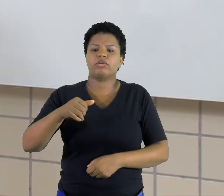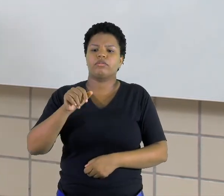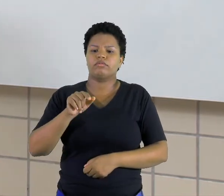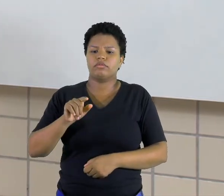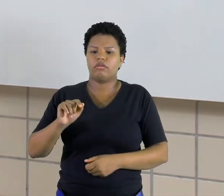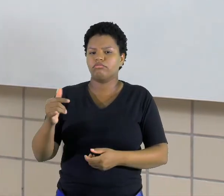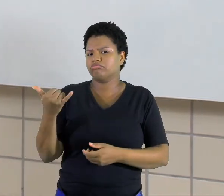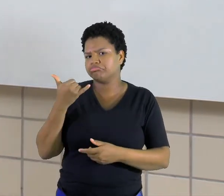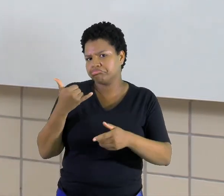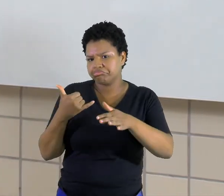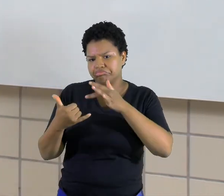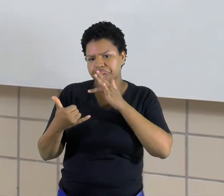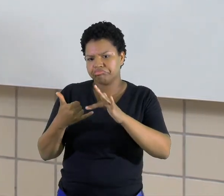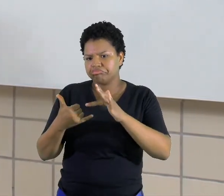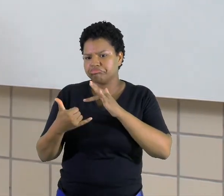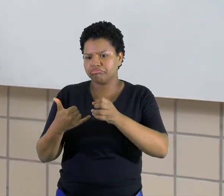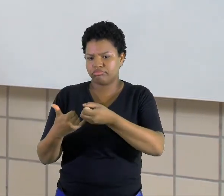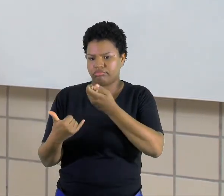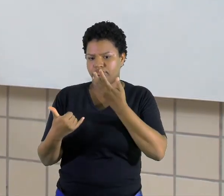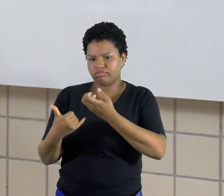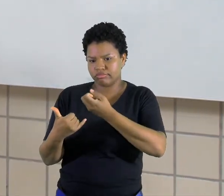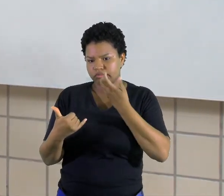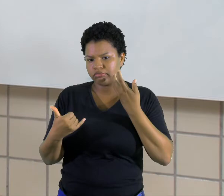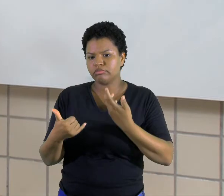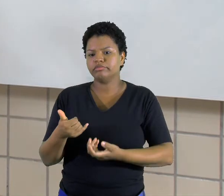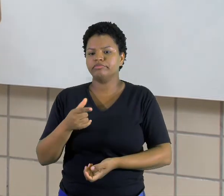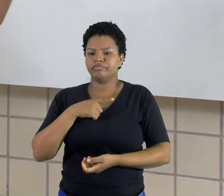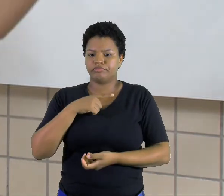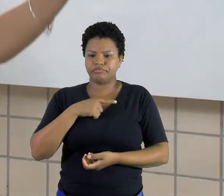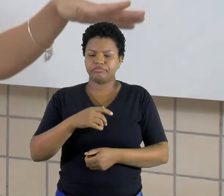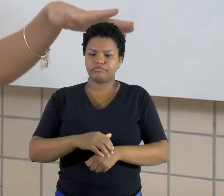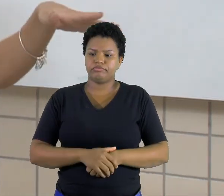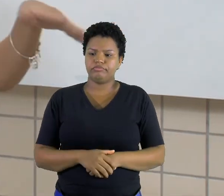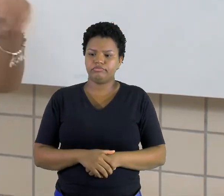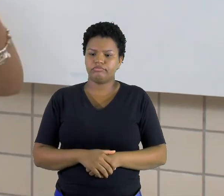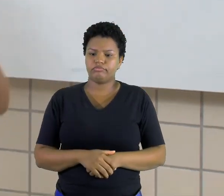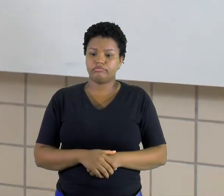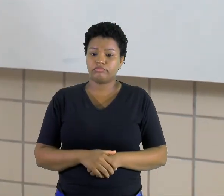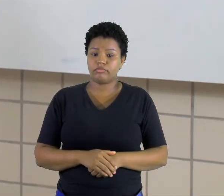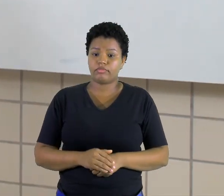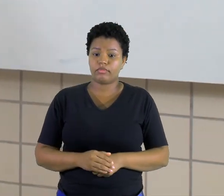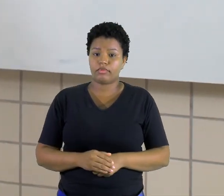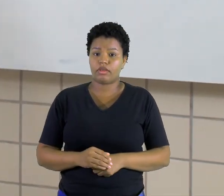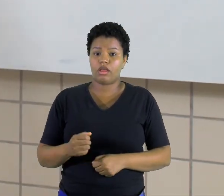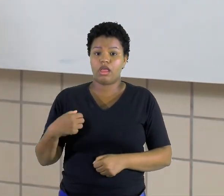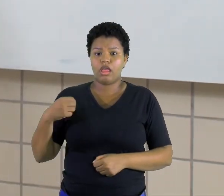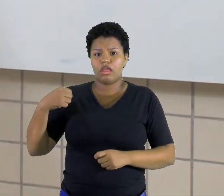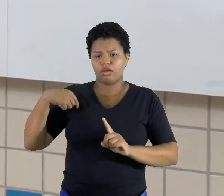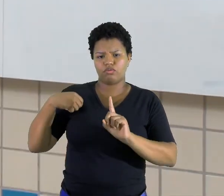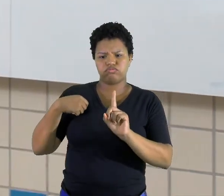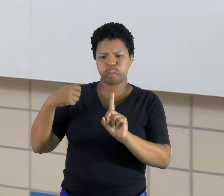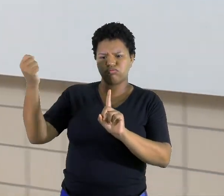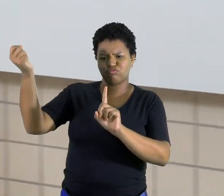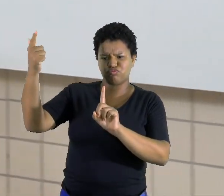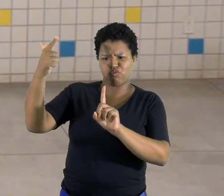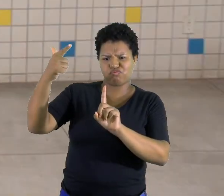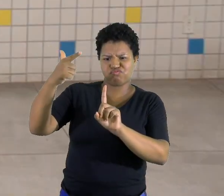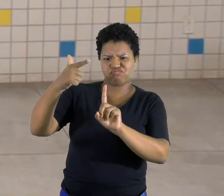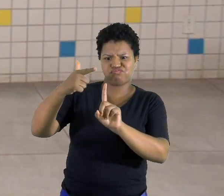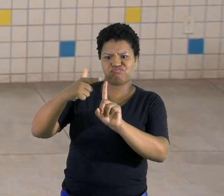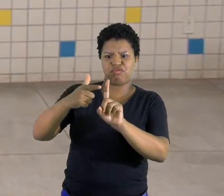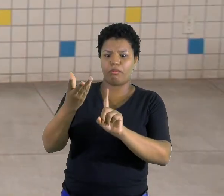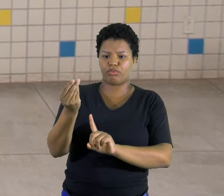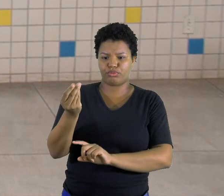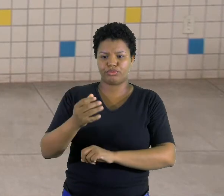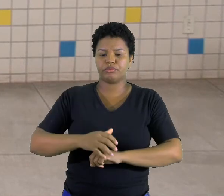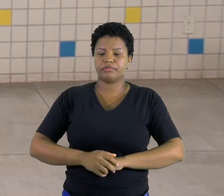do celular, ele emite radiação. No excesso de exposição ao sol, né? Temos os raios gamas,